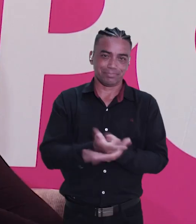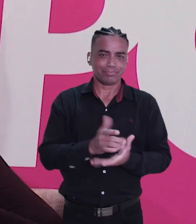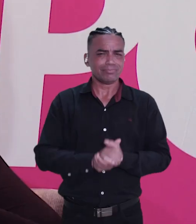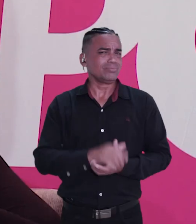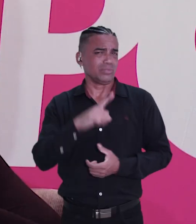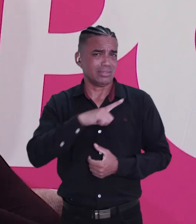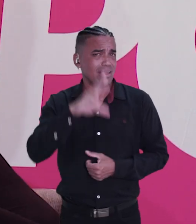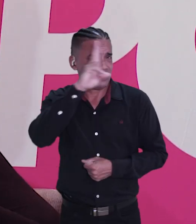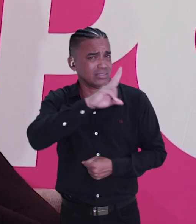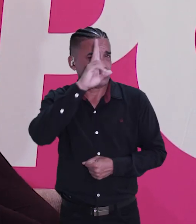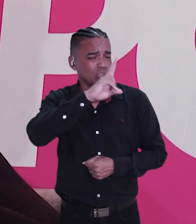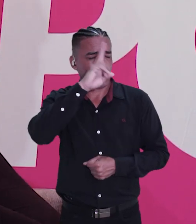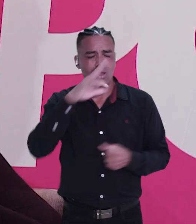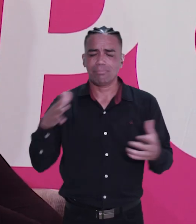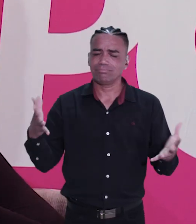uma história